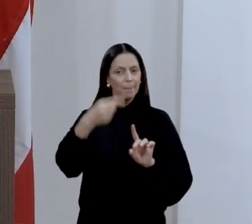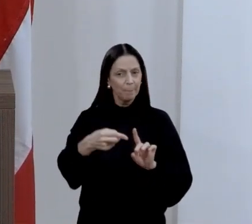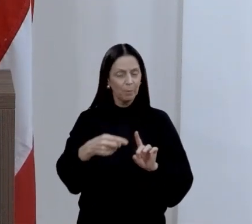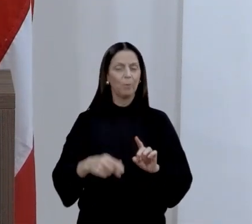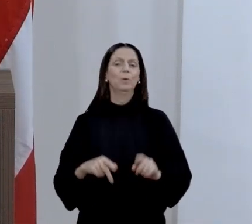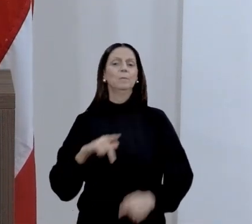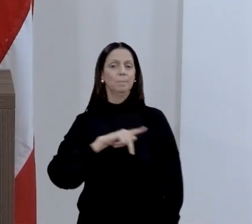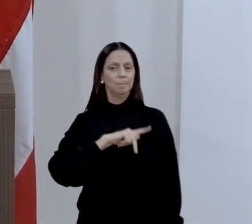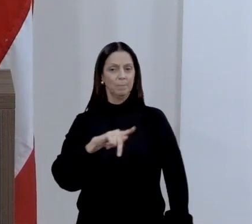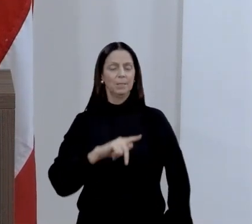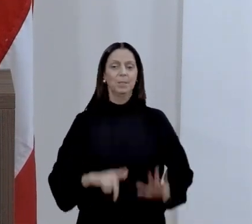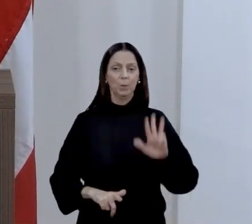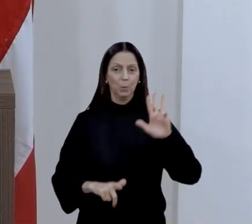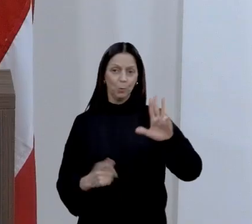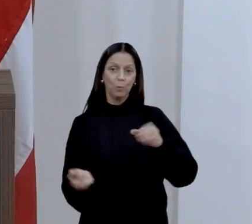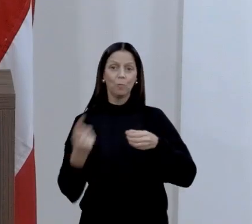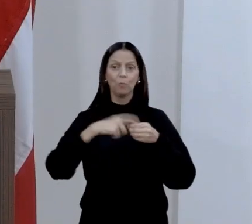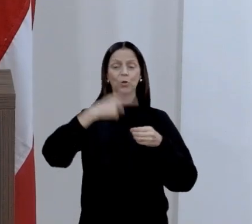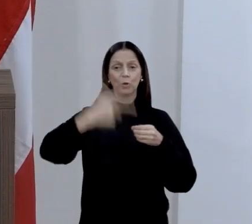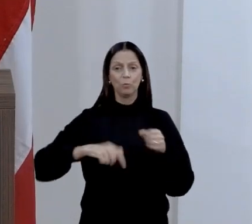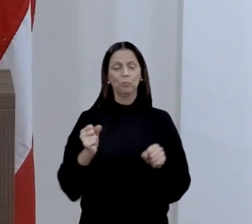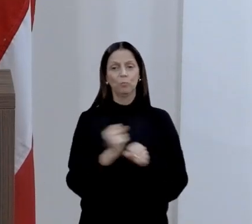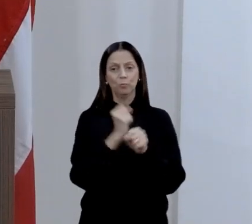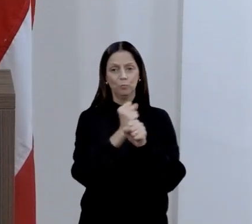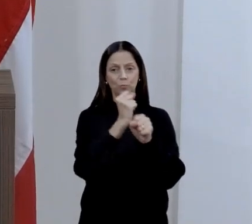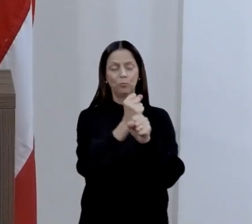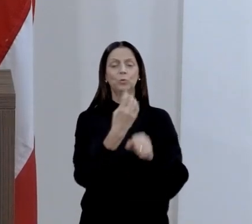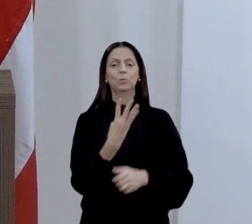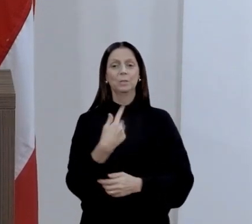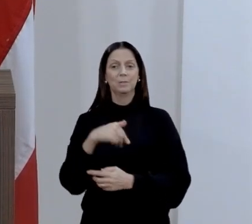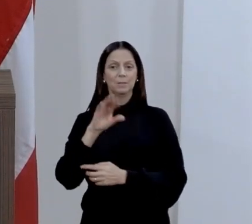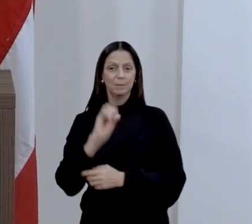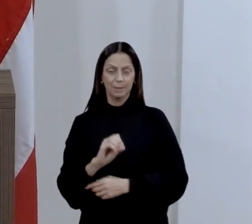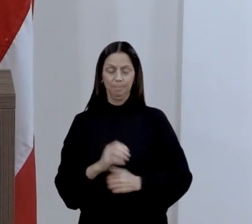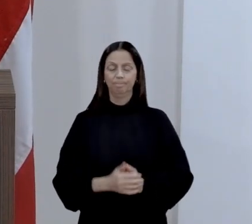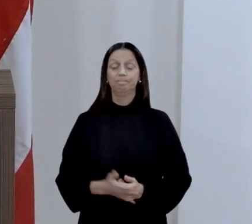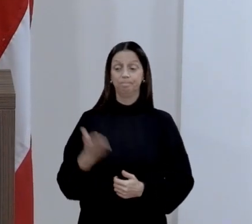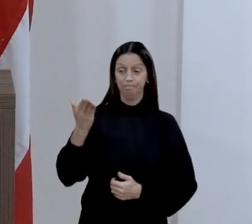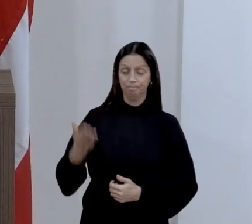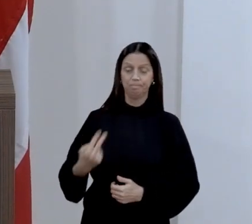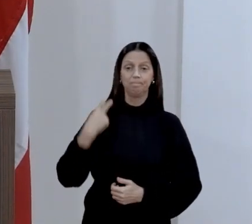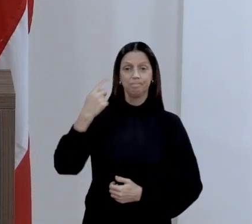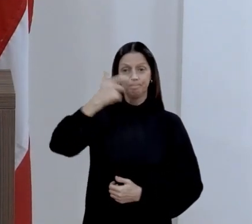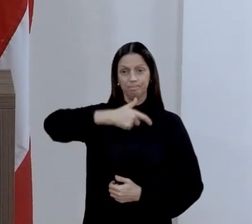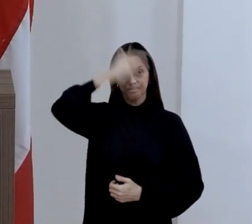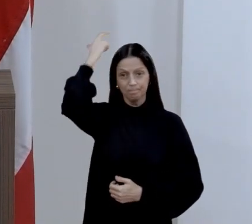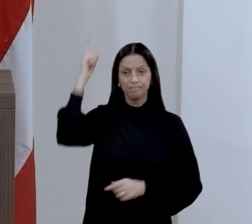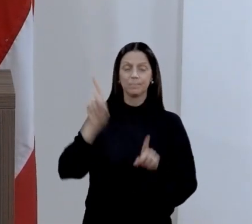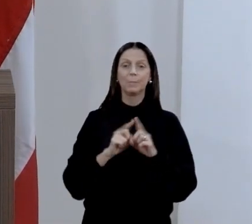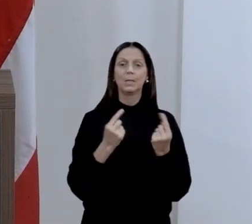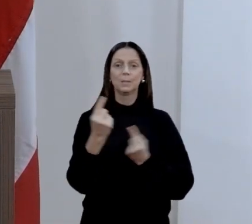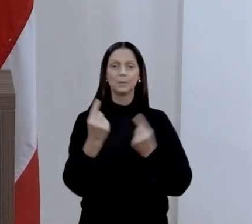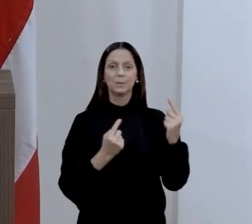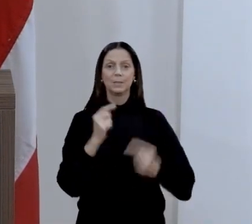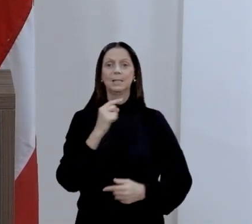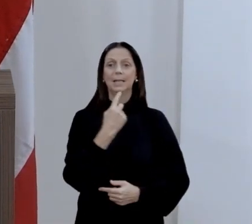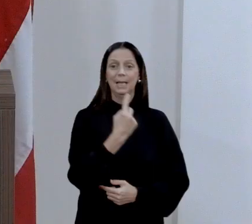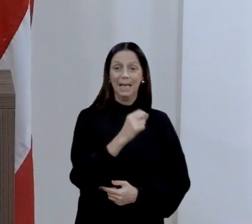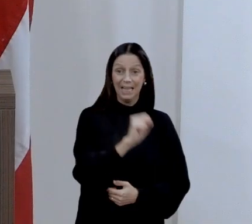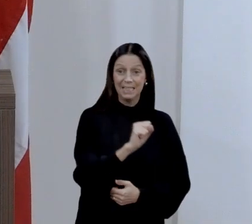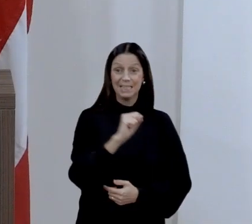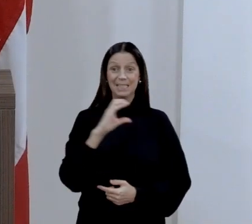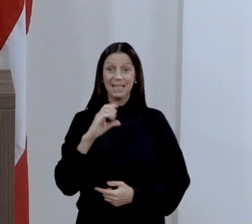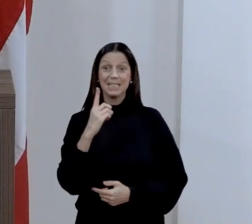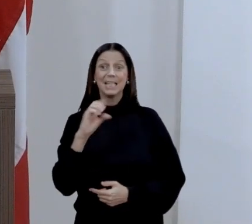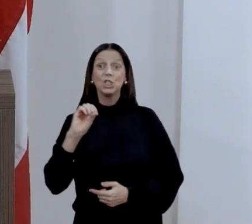com 80% das obras concluídas. E aqui, bem lembrou o vereador Adriano, e a SC 108, pasmem, senhoras e senhores,